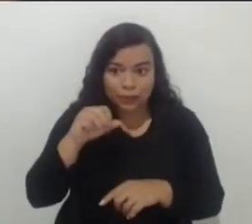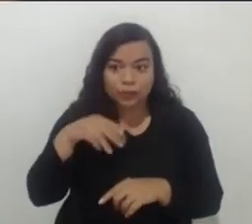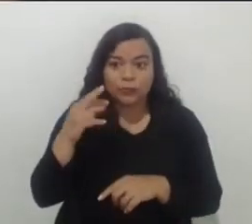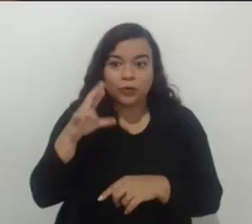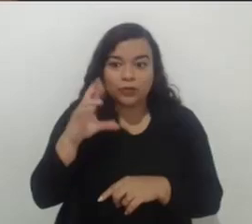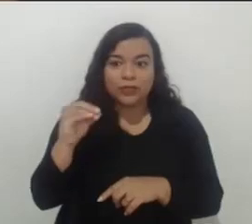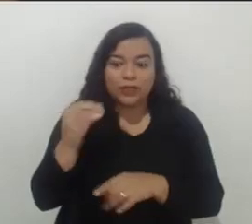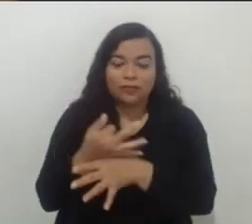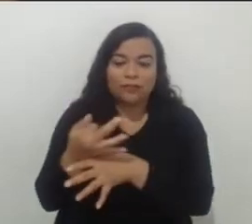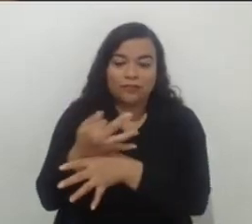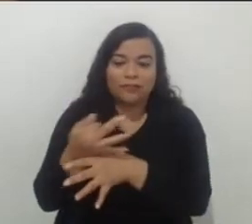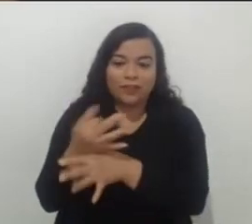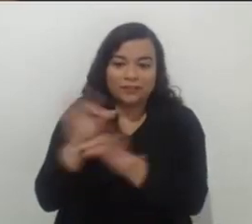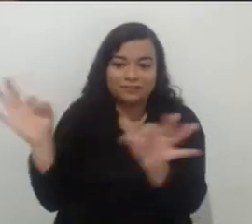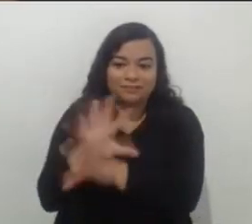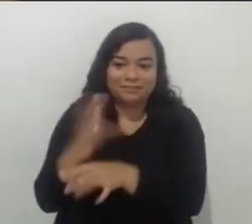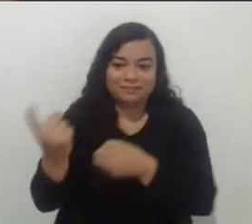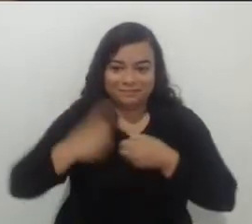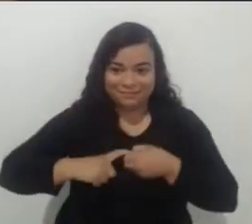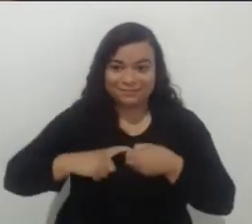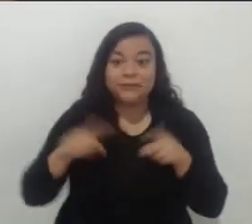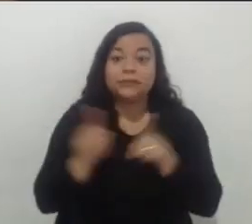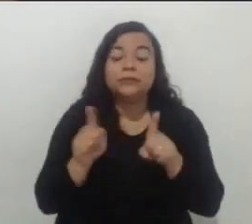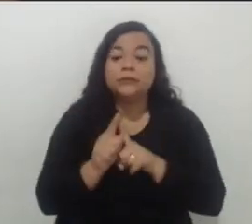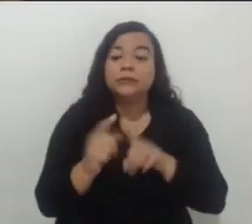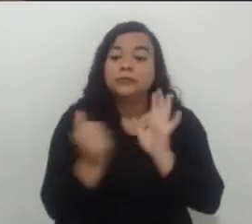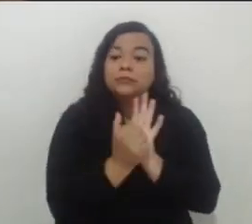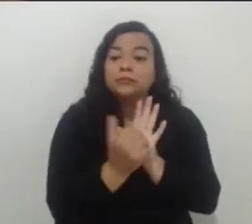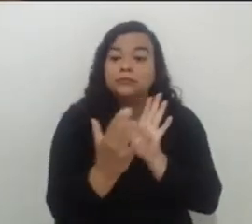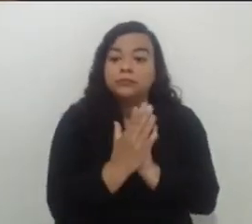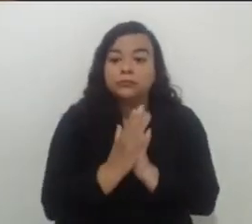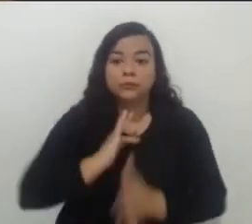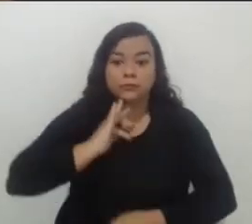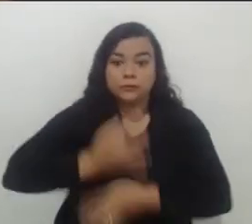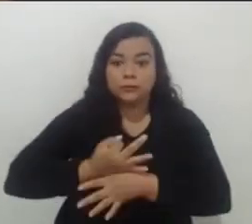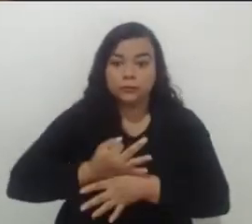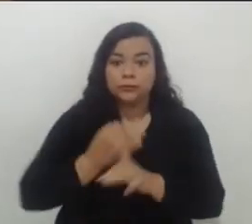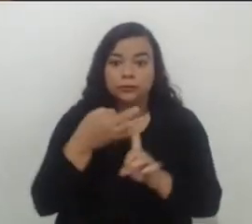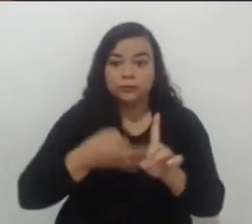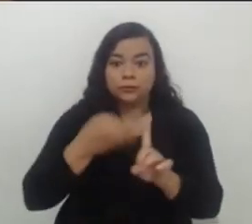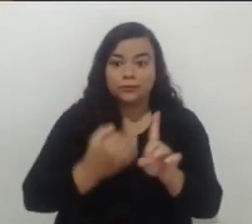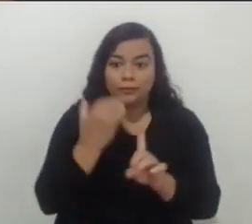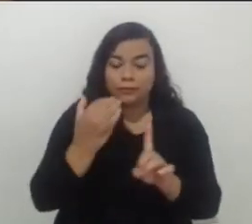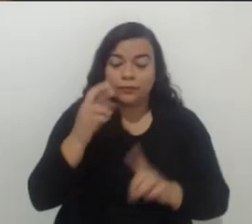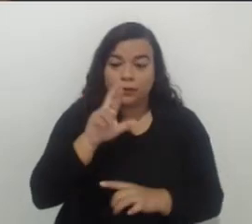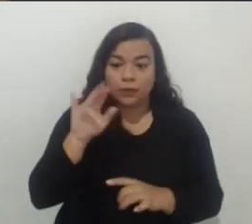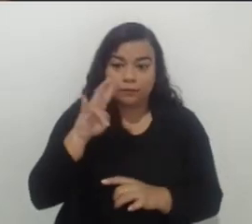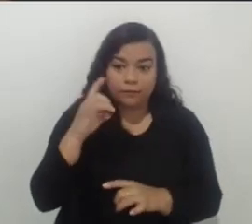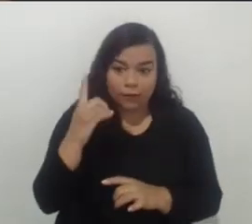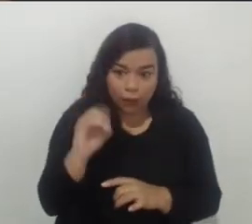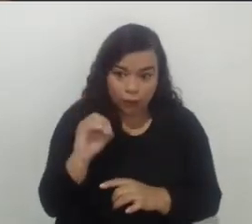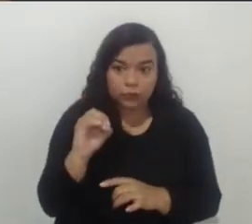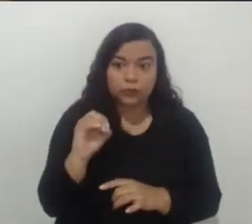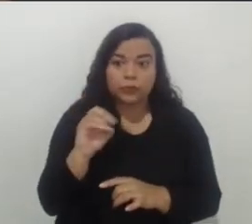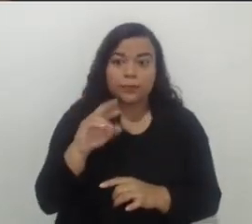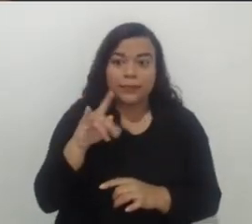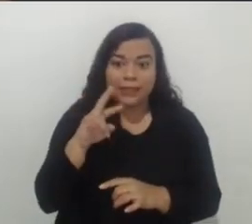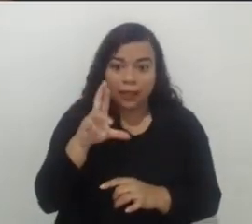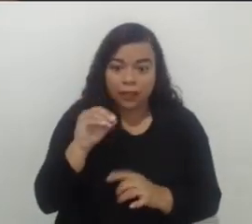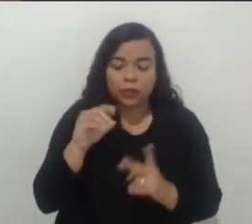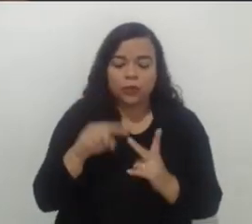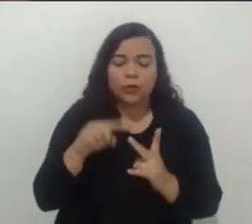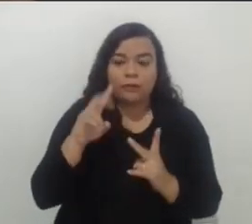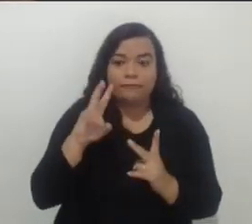férias. Registro a ausência dos desembargadores Vivaldo Pinheiro, Virgílio Macedo,